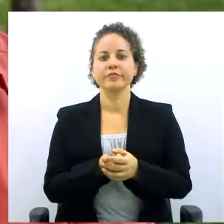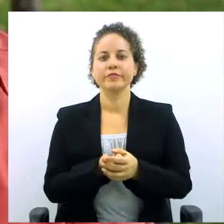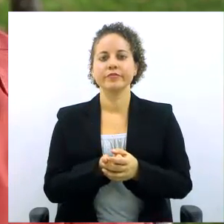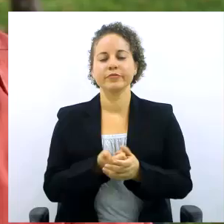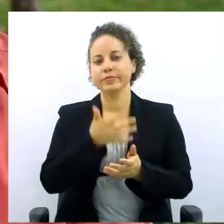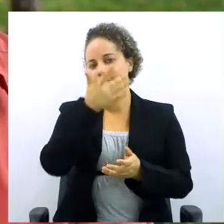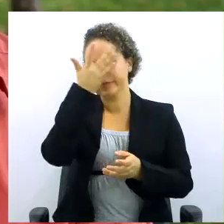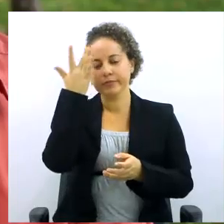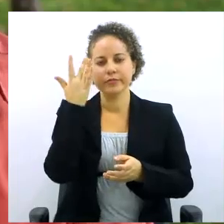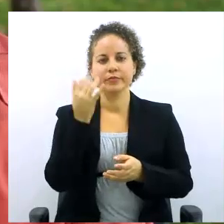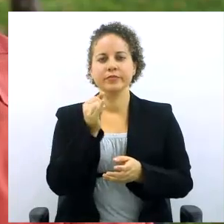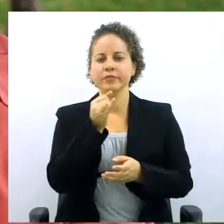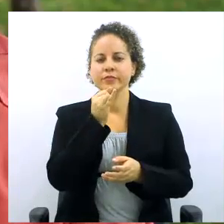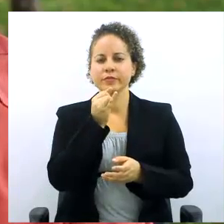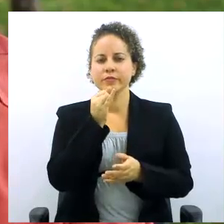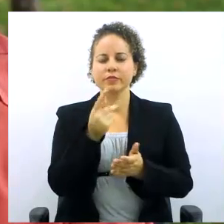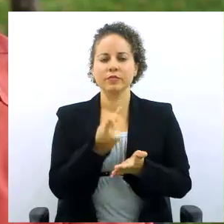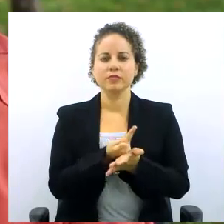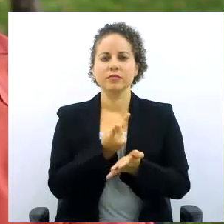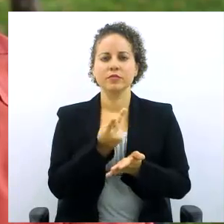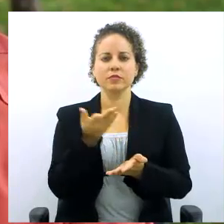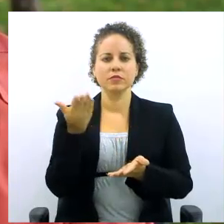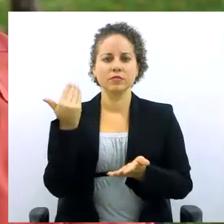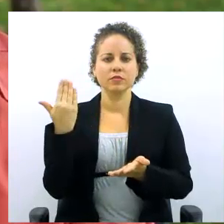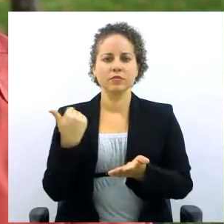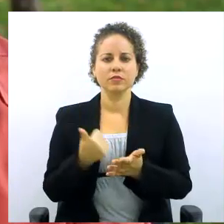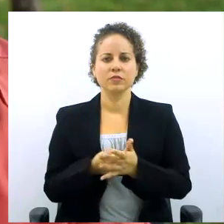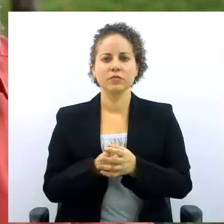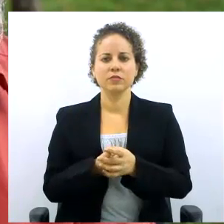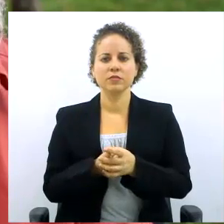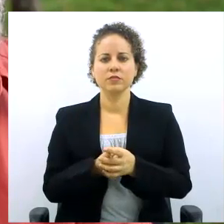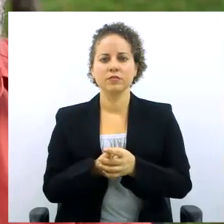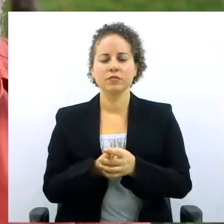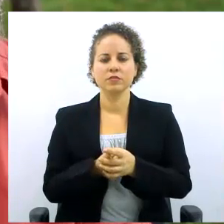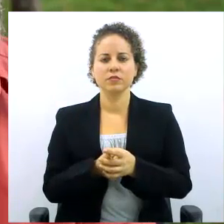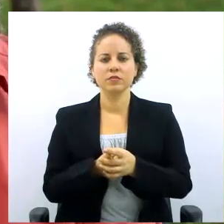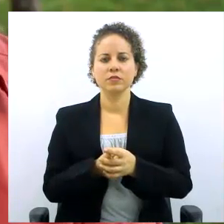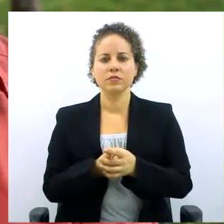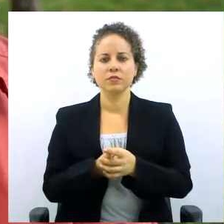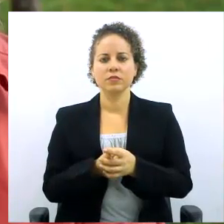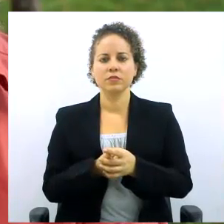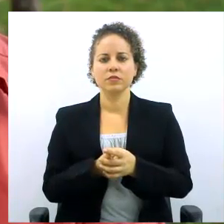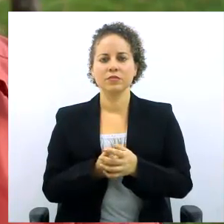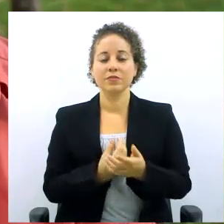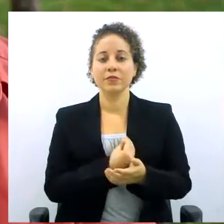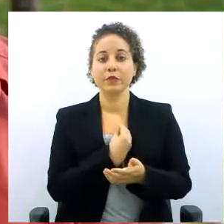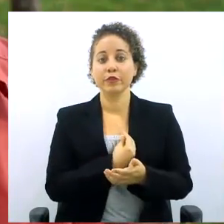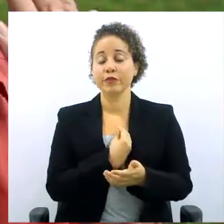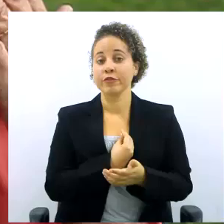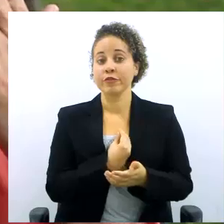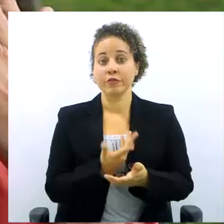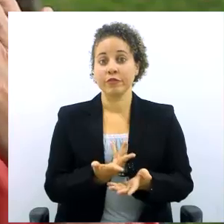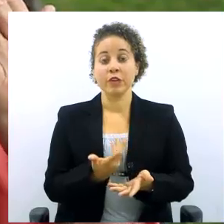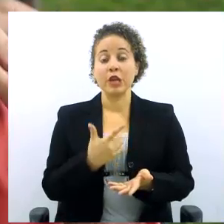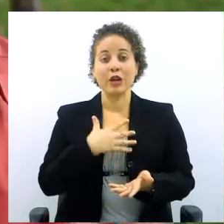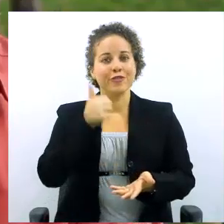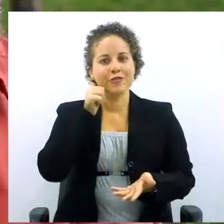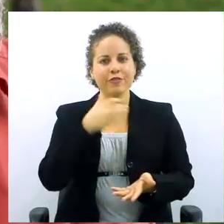Pessoas como, por exemplo, aconteceu no Rio Grande do Norte, né? Filha de agricultor,